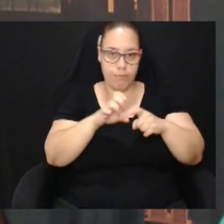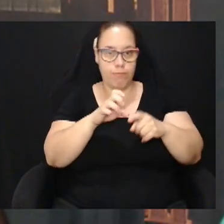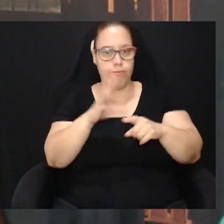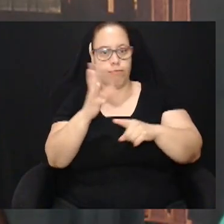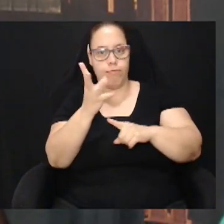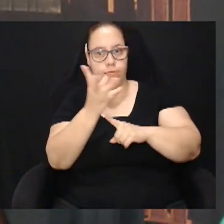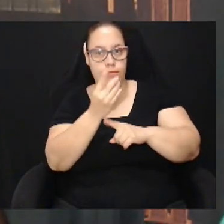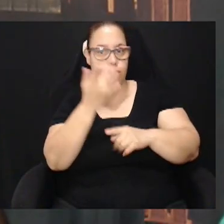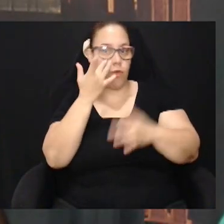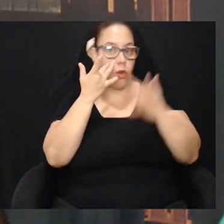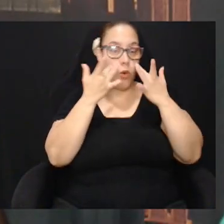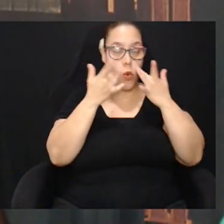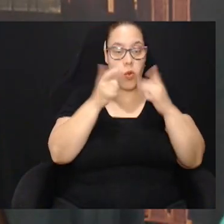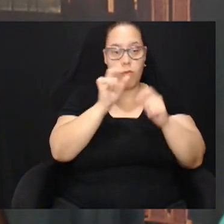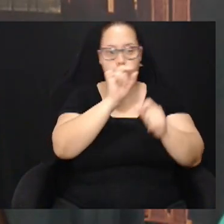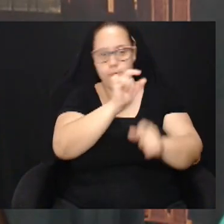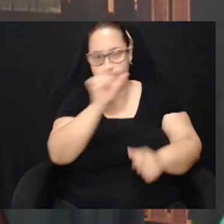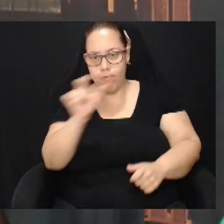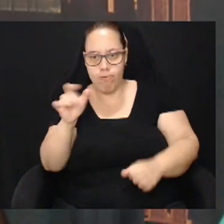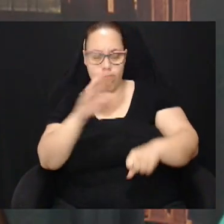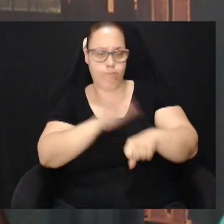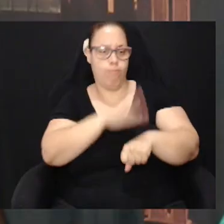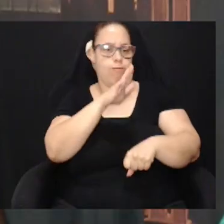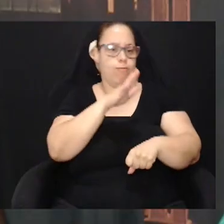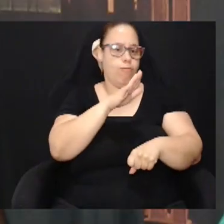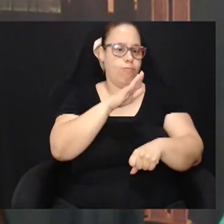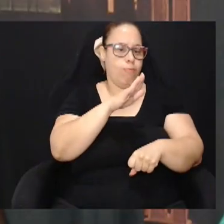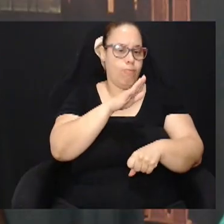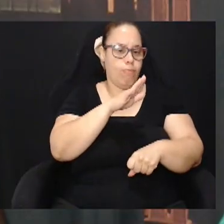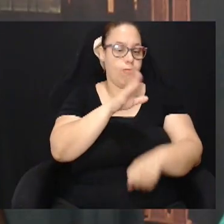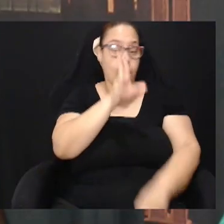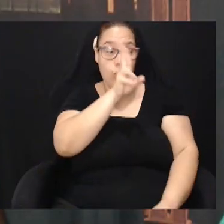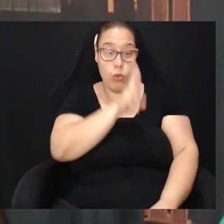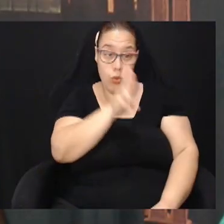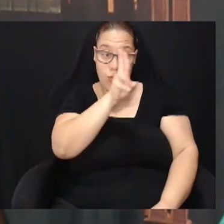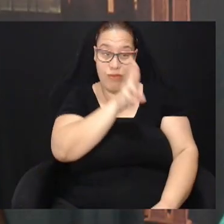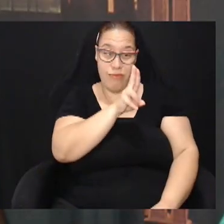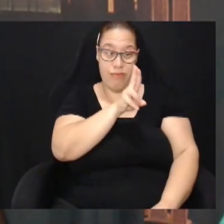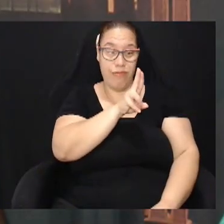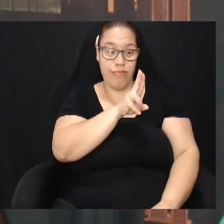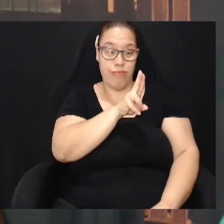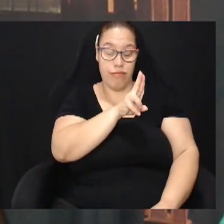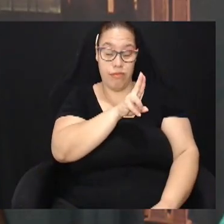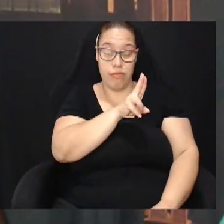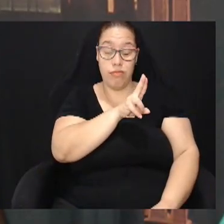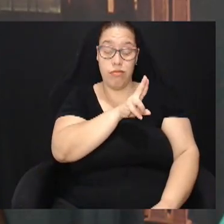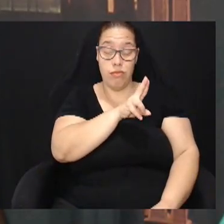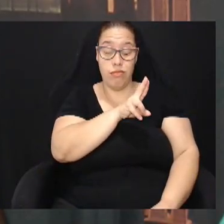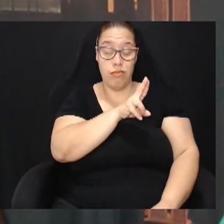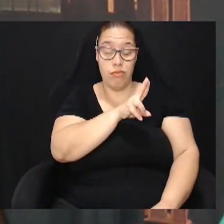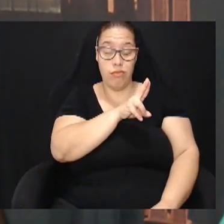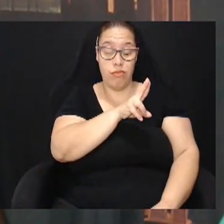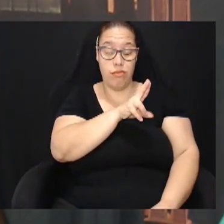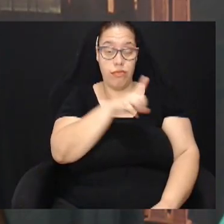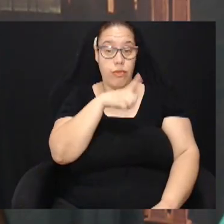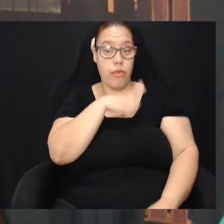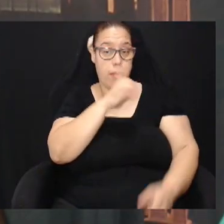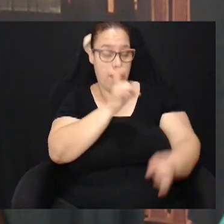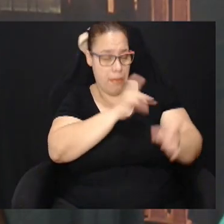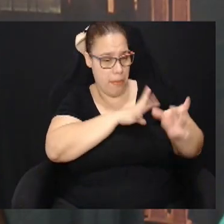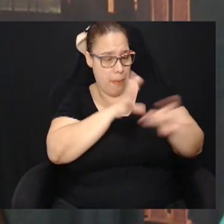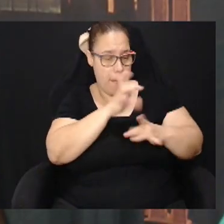algumas estruturas a mais que são inclusas nesse sistema límbico. E aí daí a gente tem o medo, tem o amor,